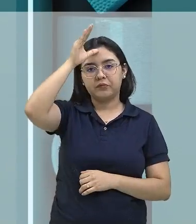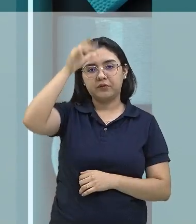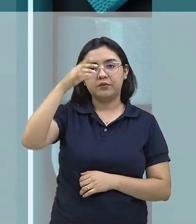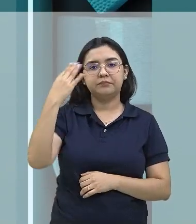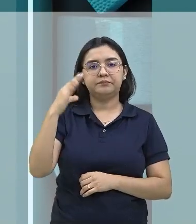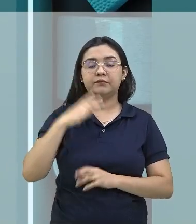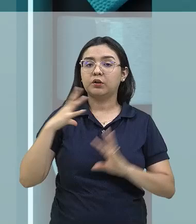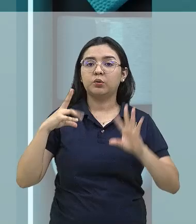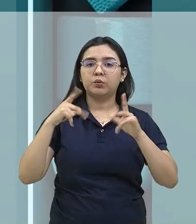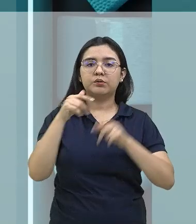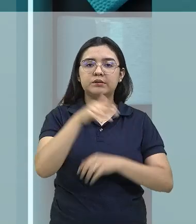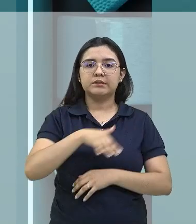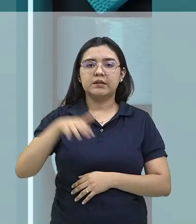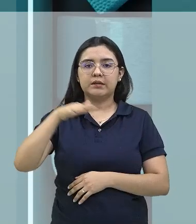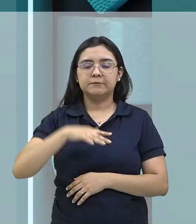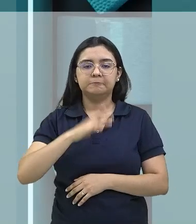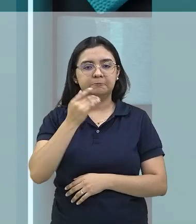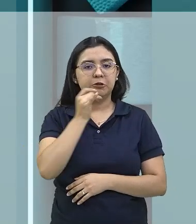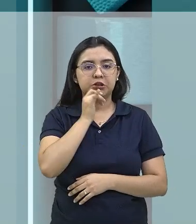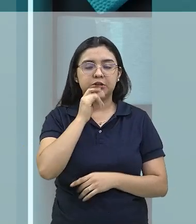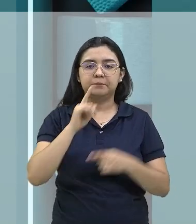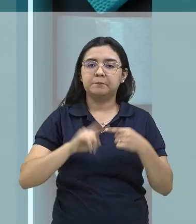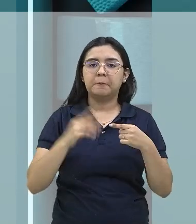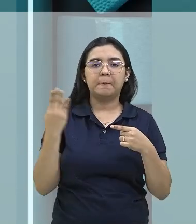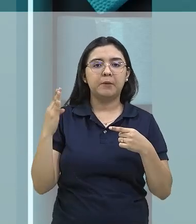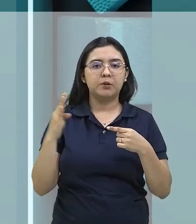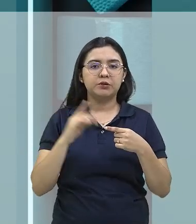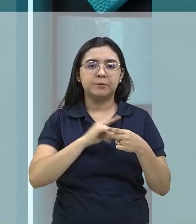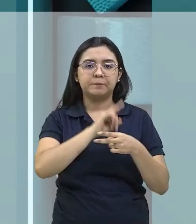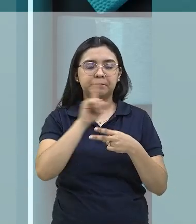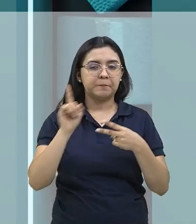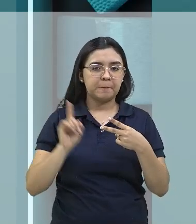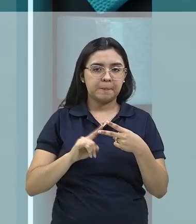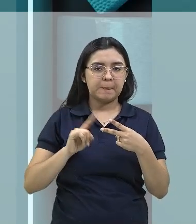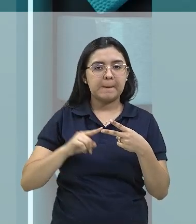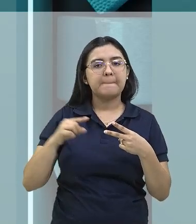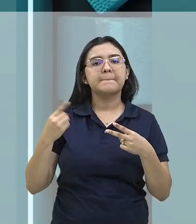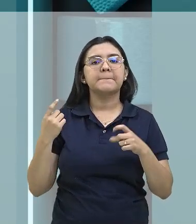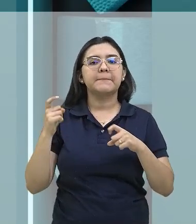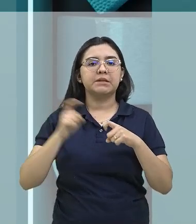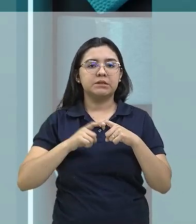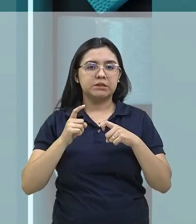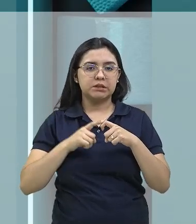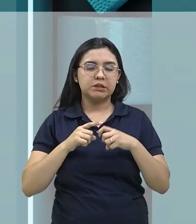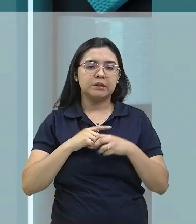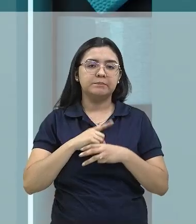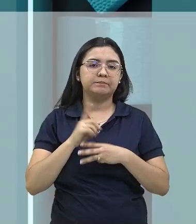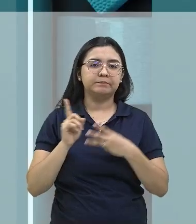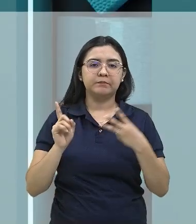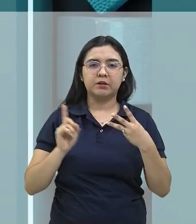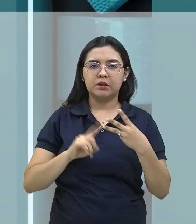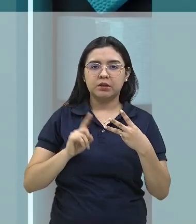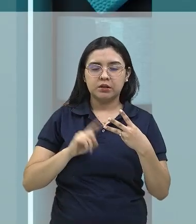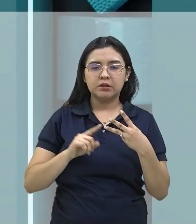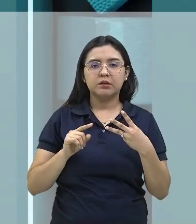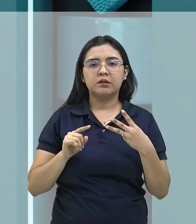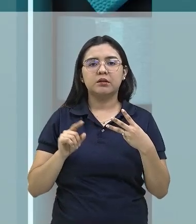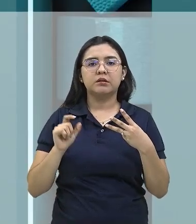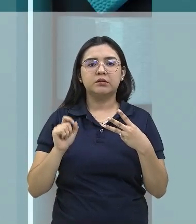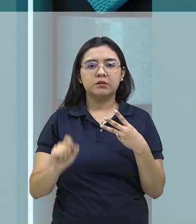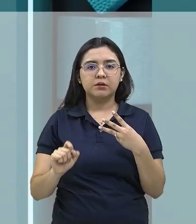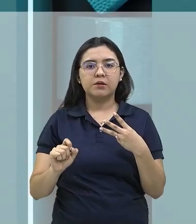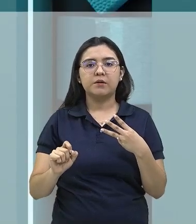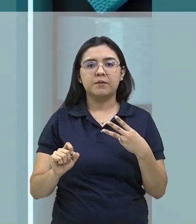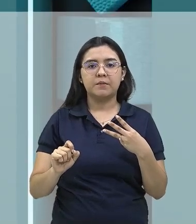as áreas. Ele está na biologia, ele está na medicina, ele está